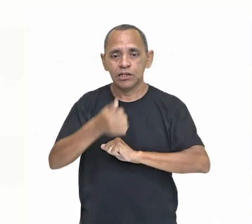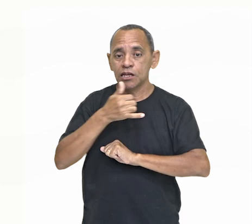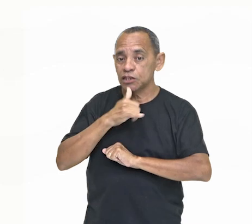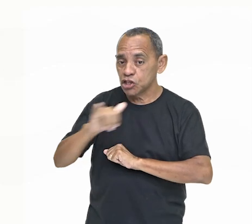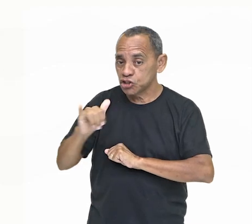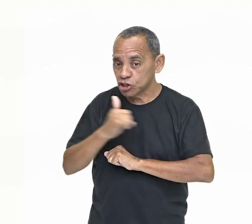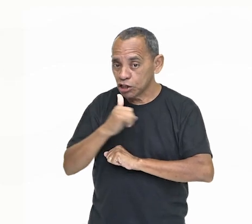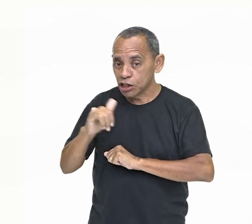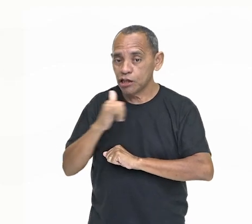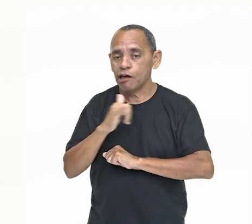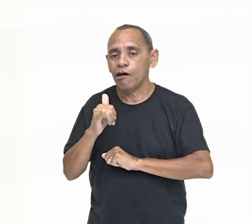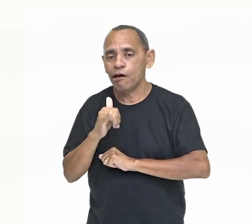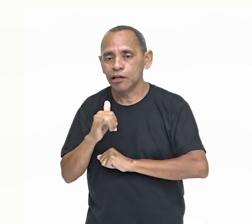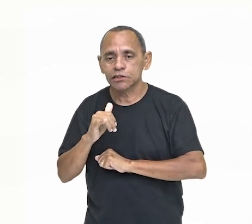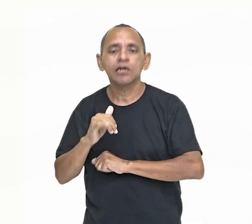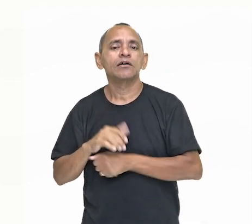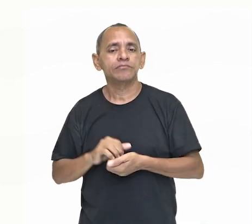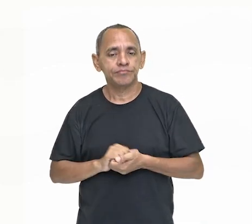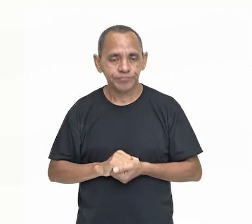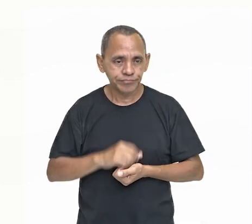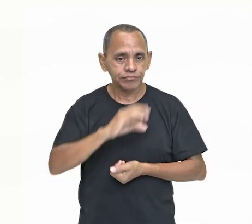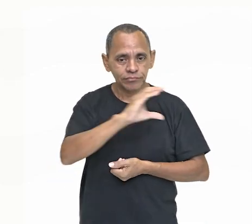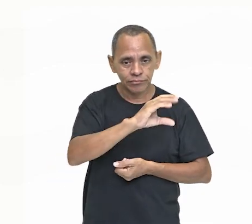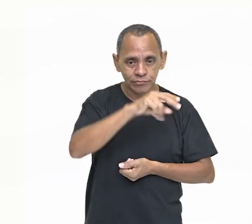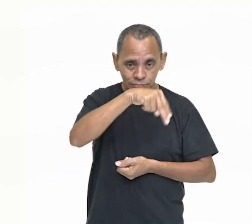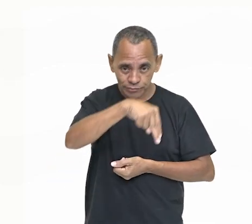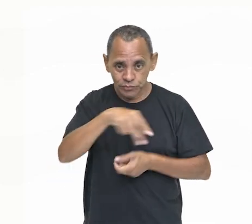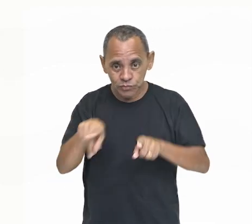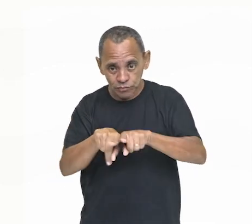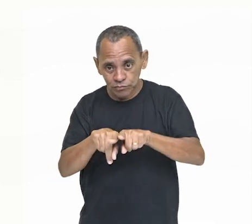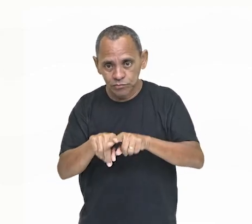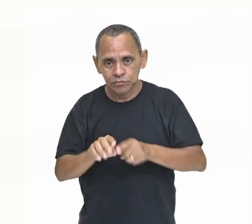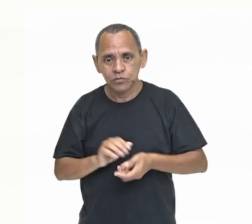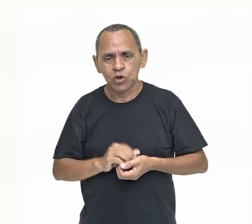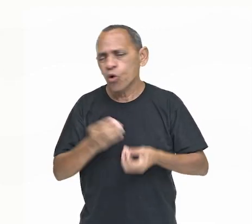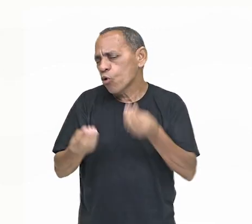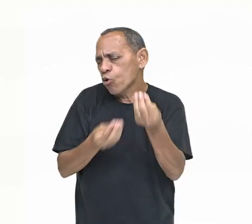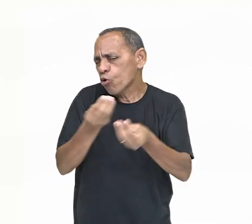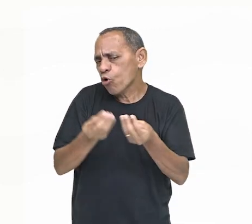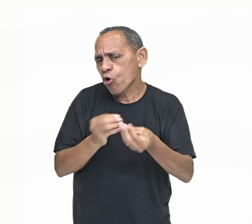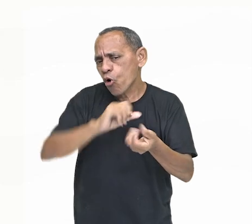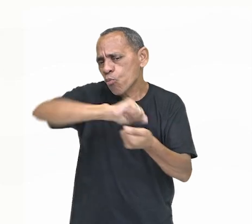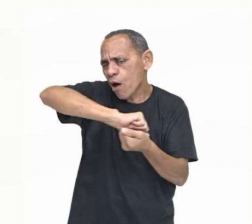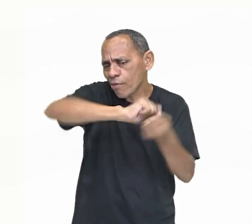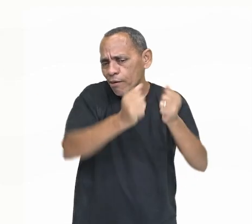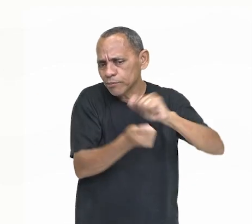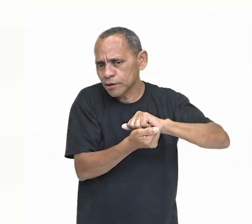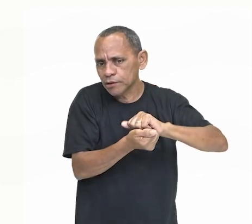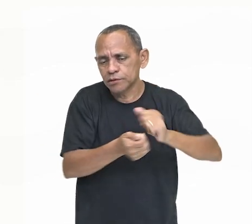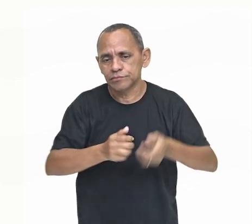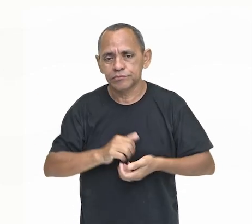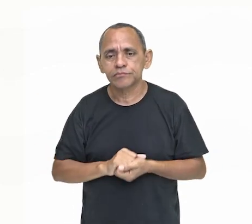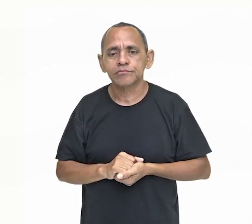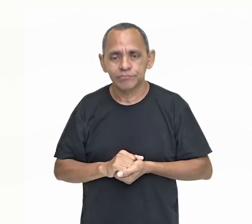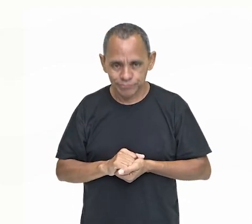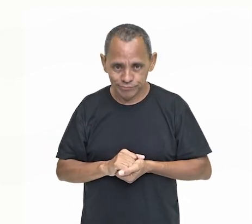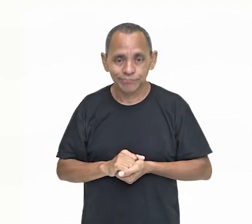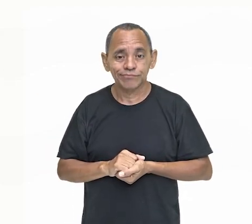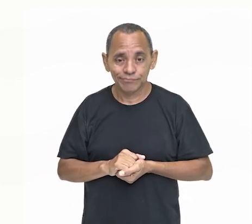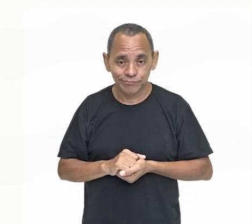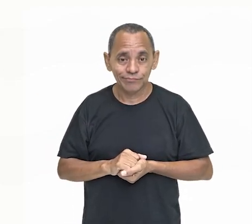Aí você pergunta aqui, energia cinética, professora? Sim, é aquela energia do